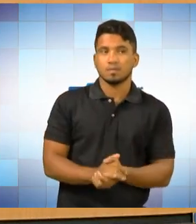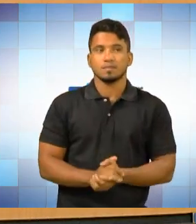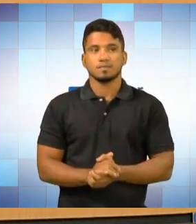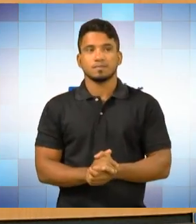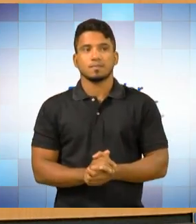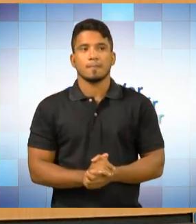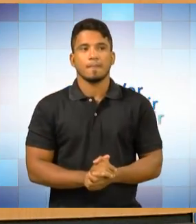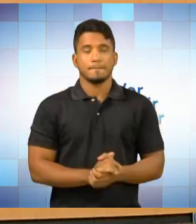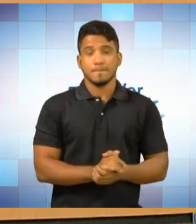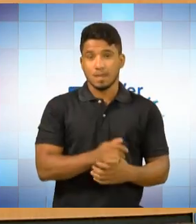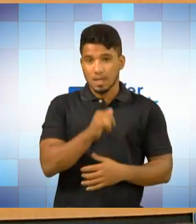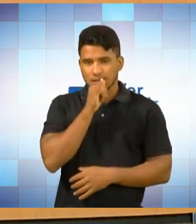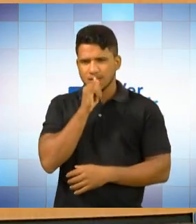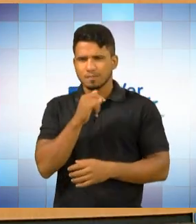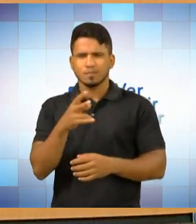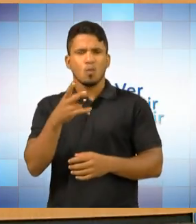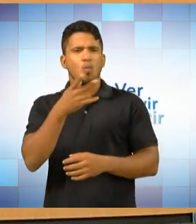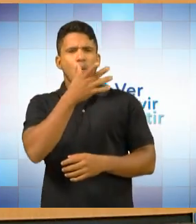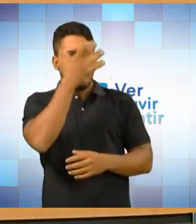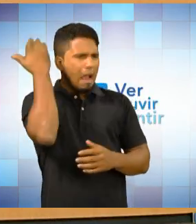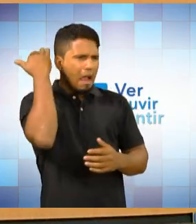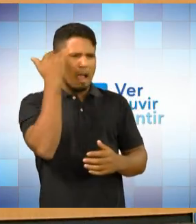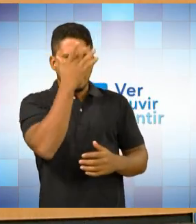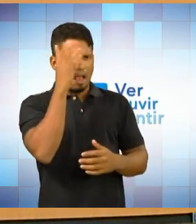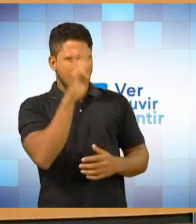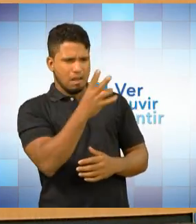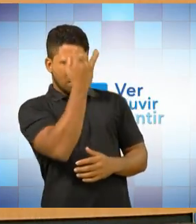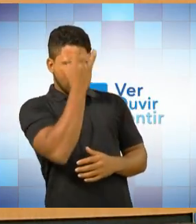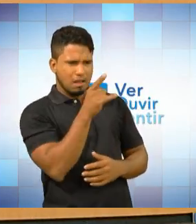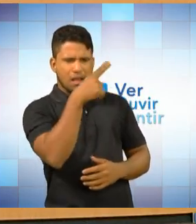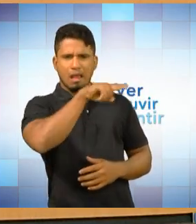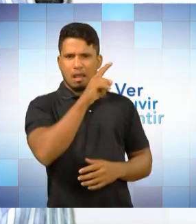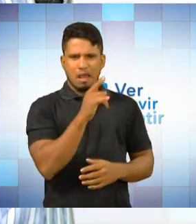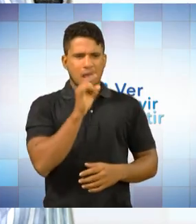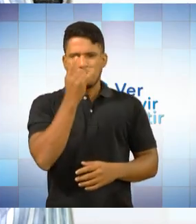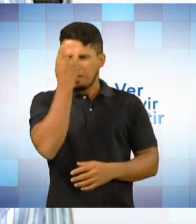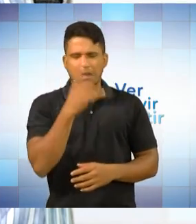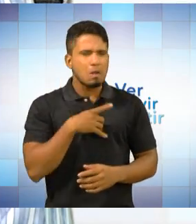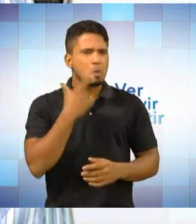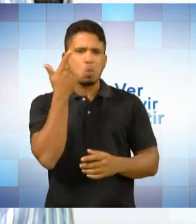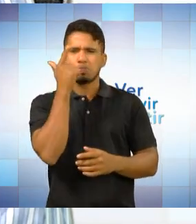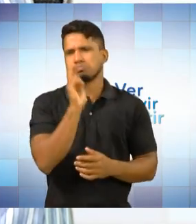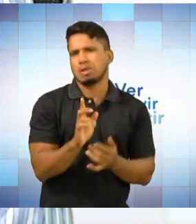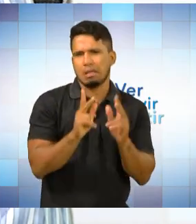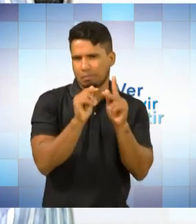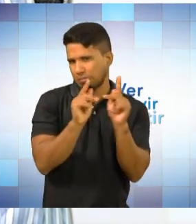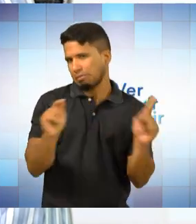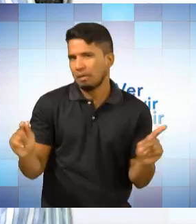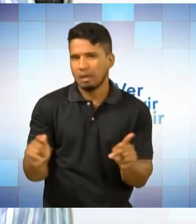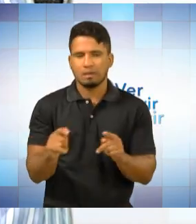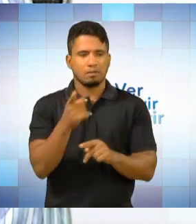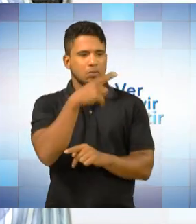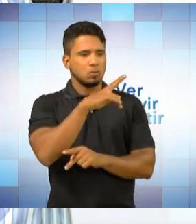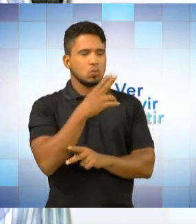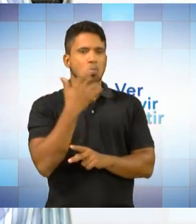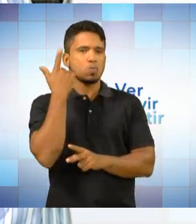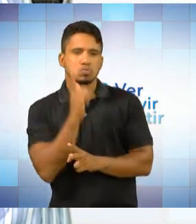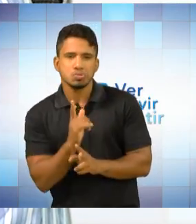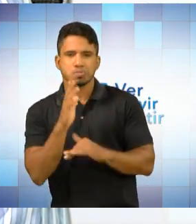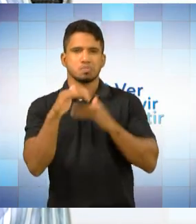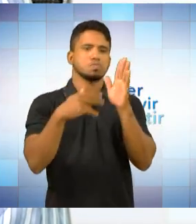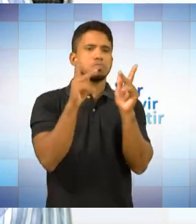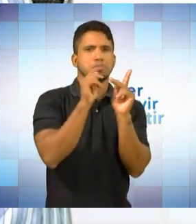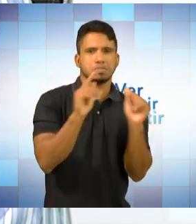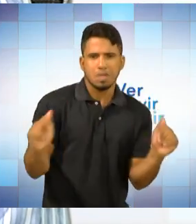que proporcionava às pessoas cegas era essa aí, né? Era, nós éramos naquela época sucatas humanas. Eu acho que é uma frase